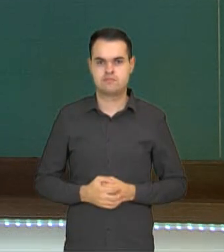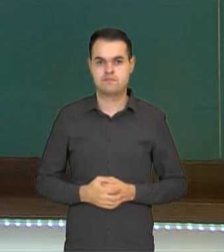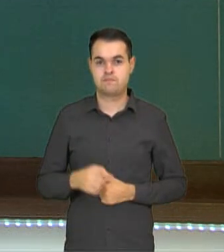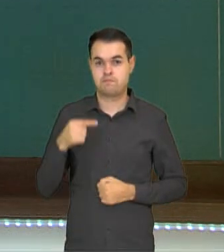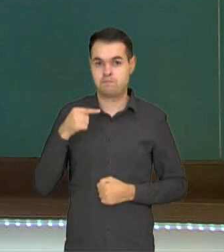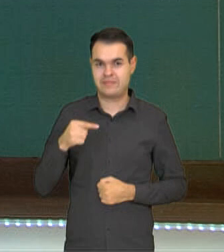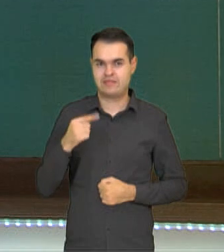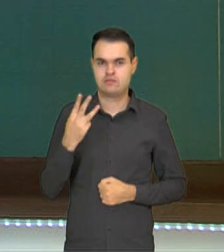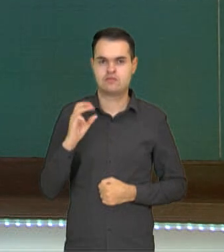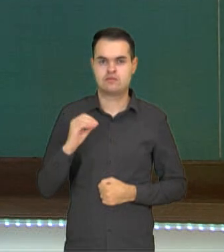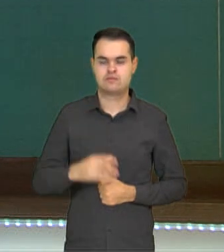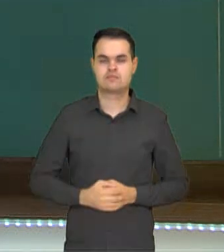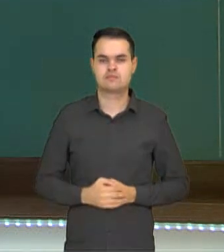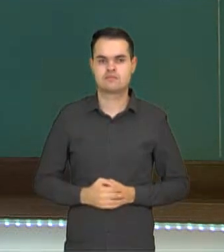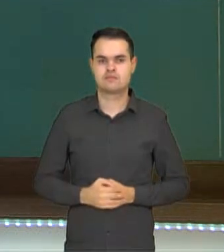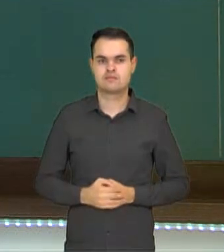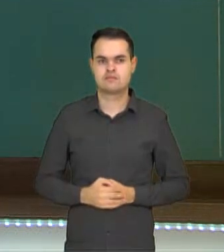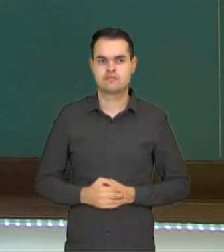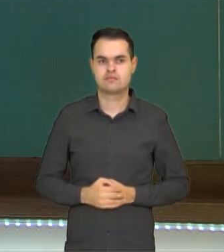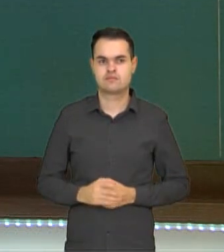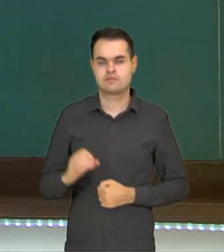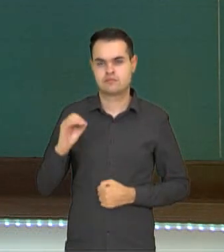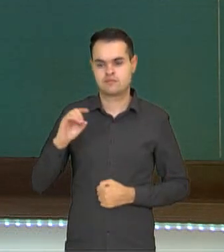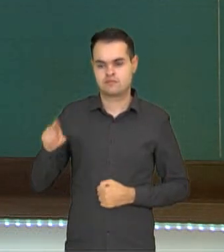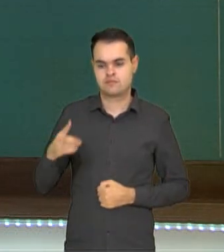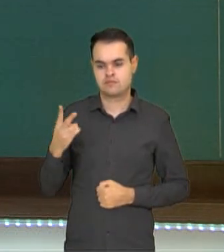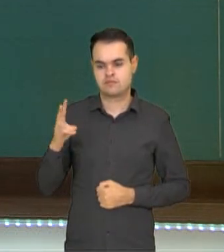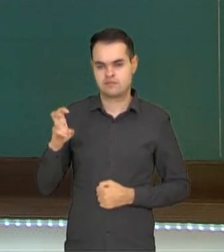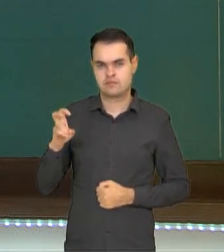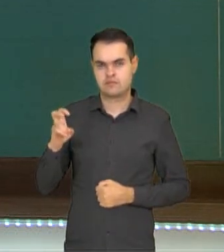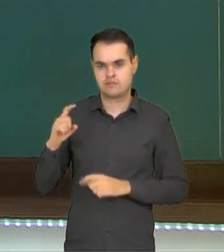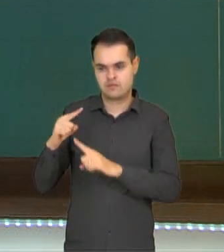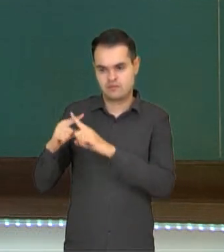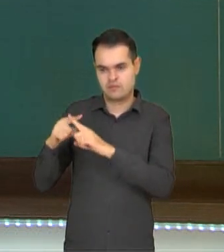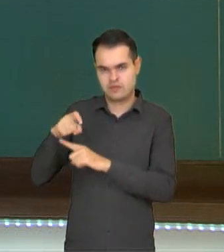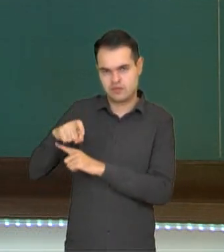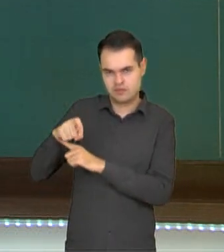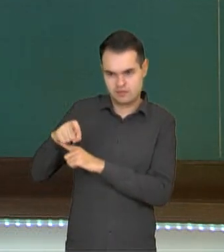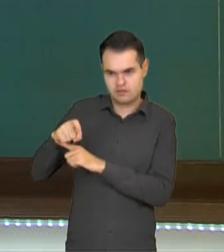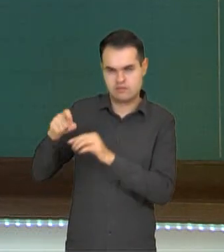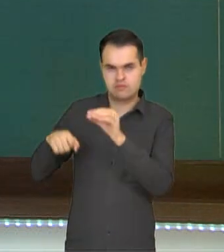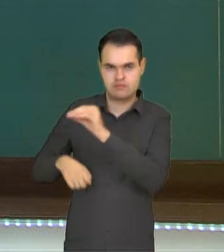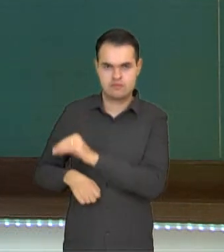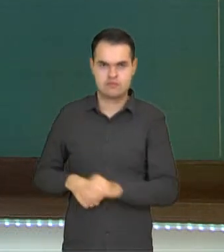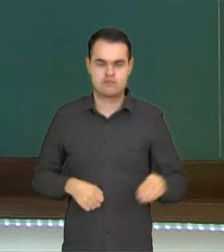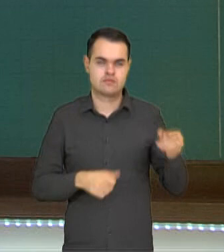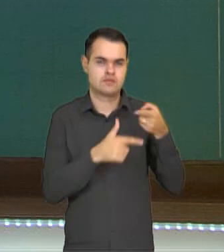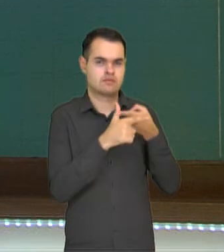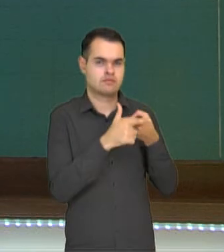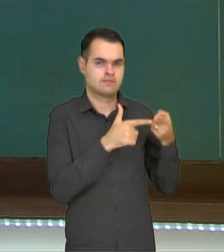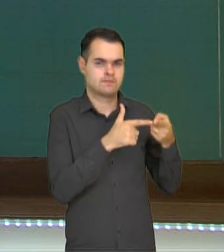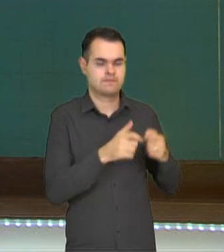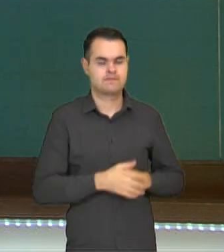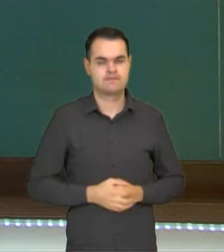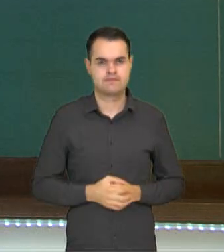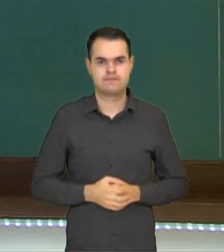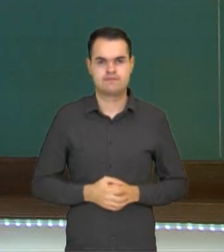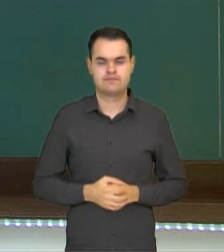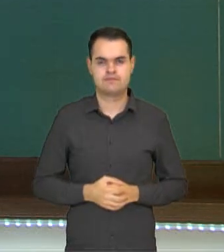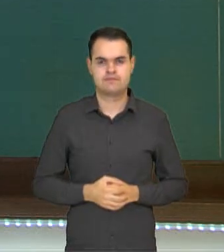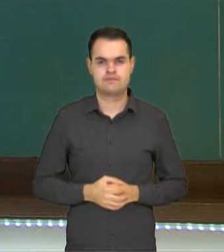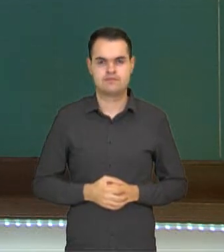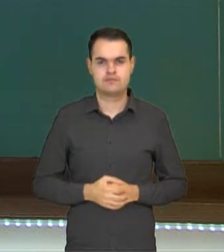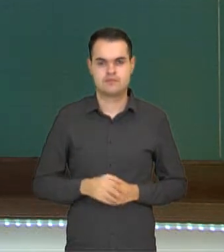ficar menos 30. O 0,25 que está multiplicando, ele vai passar dividindo, tá? Então,